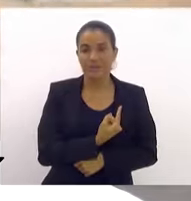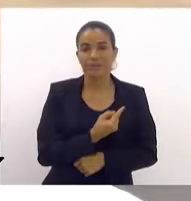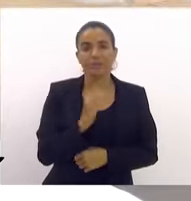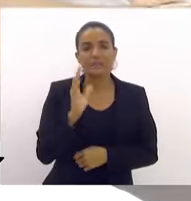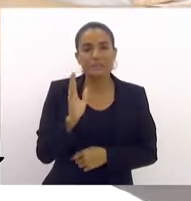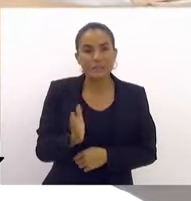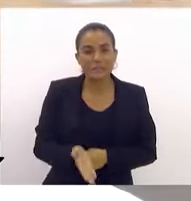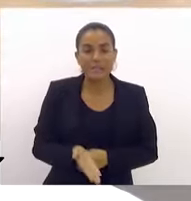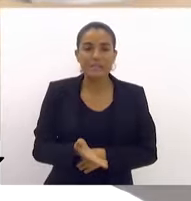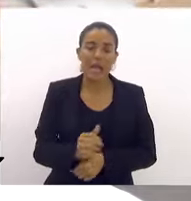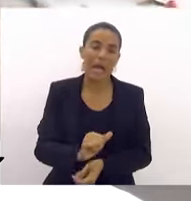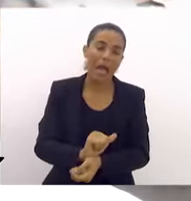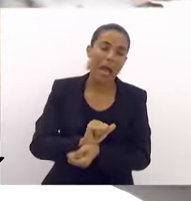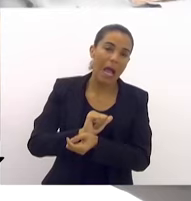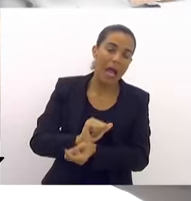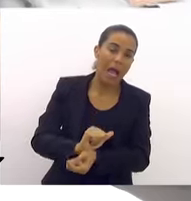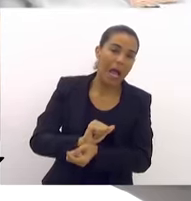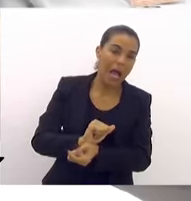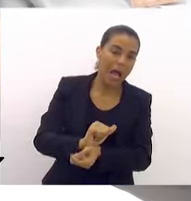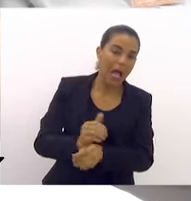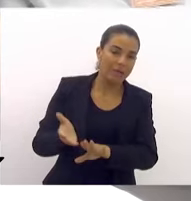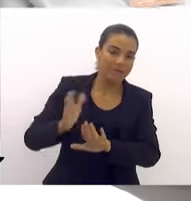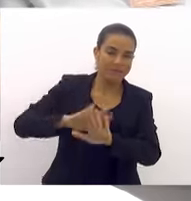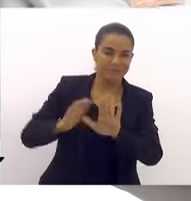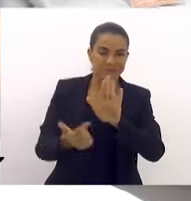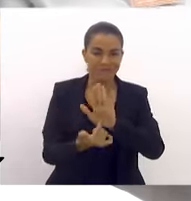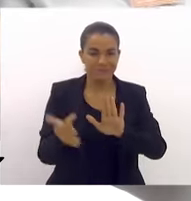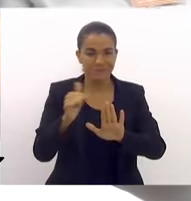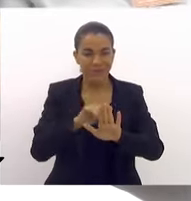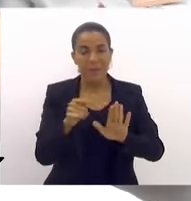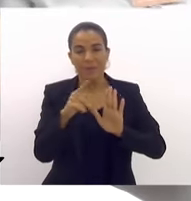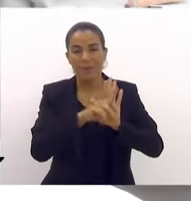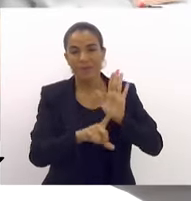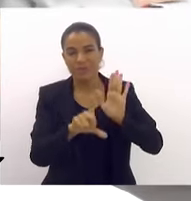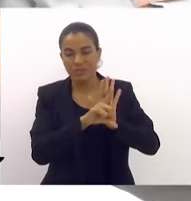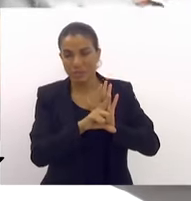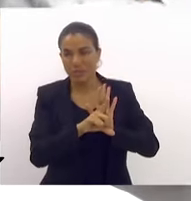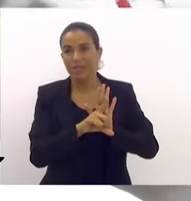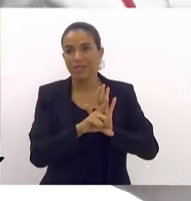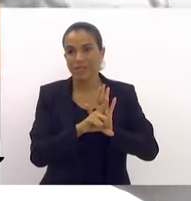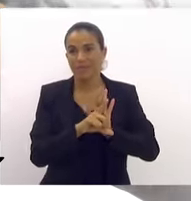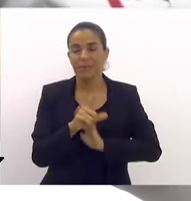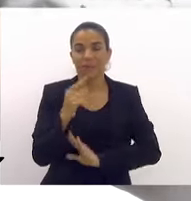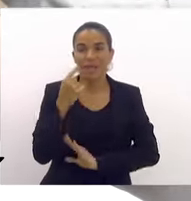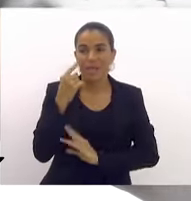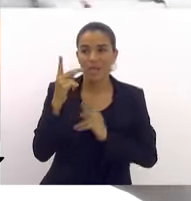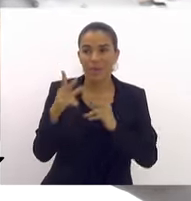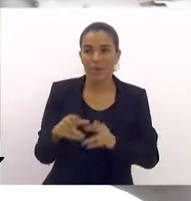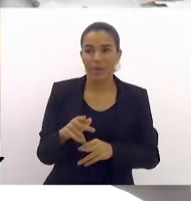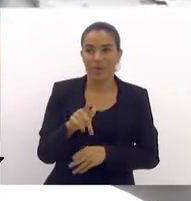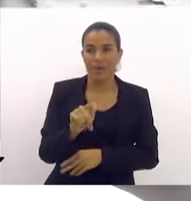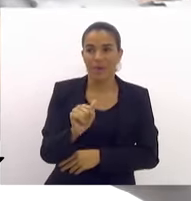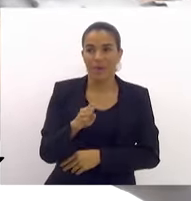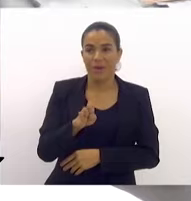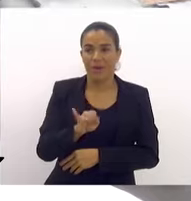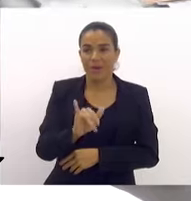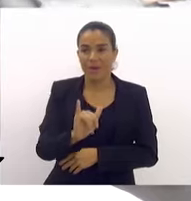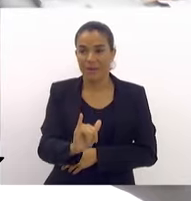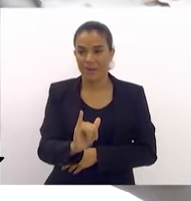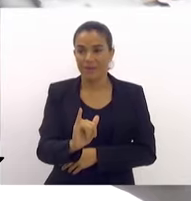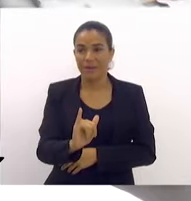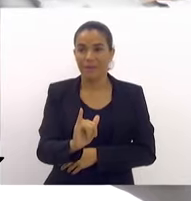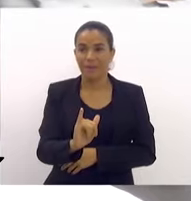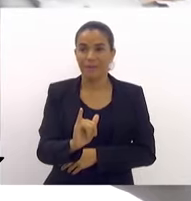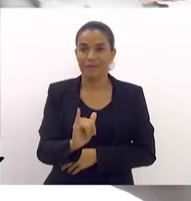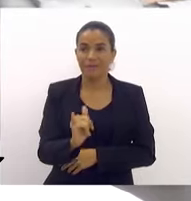são escravizados pelas dezenas de projetos. Veja aqui a Gabi. Verdade. E